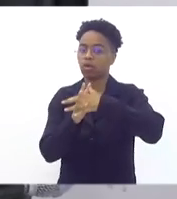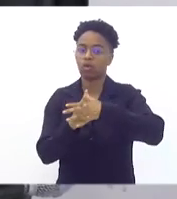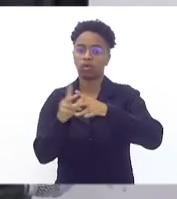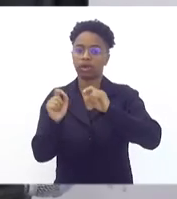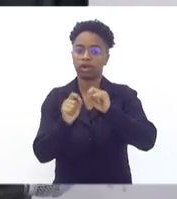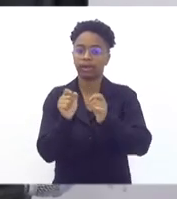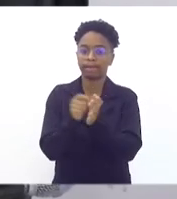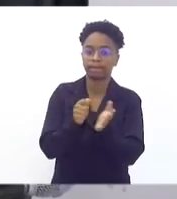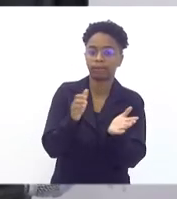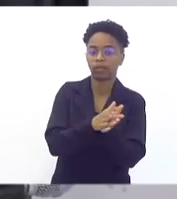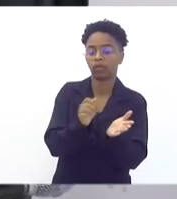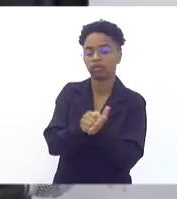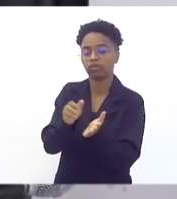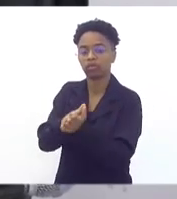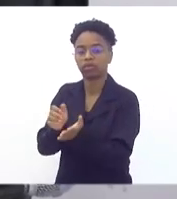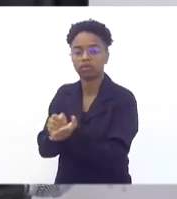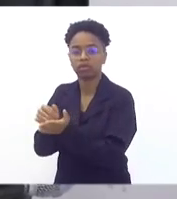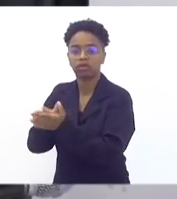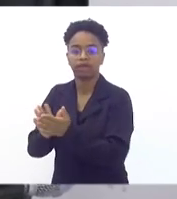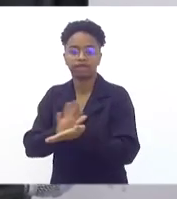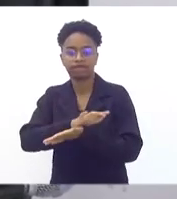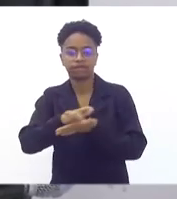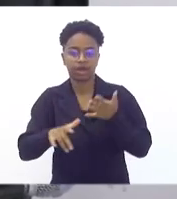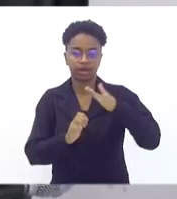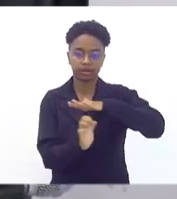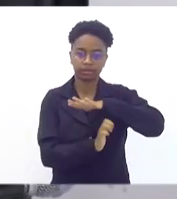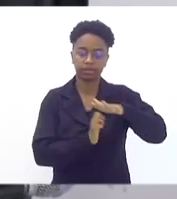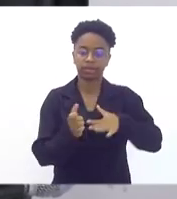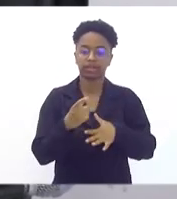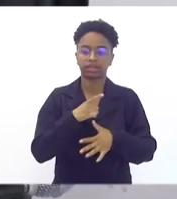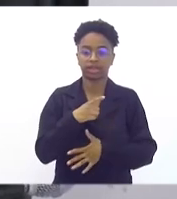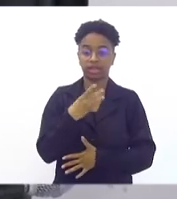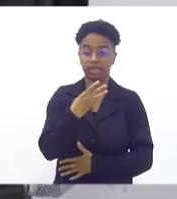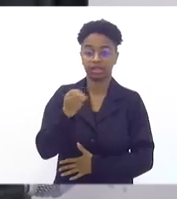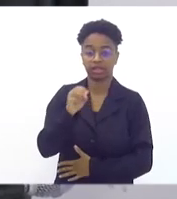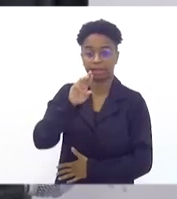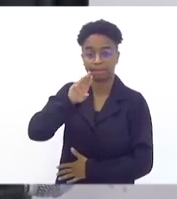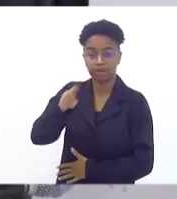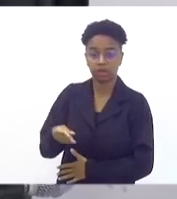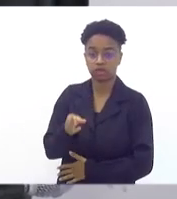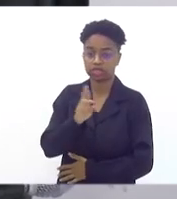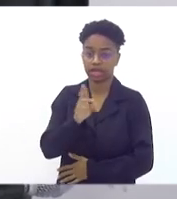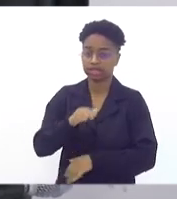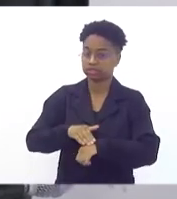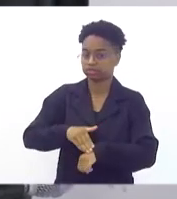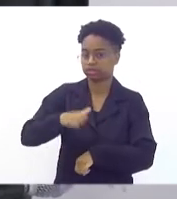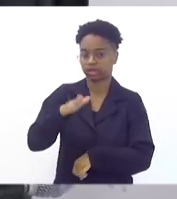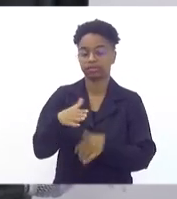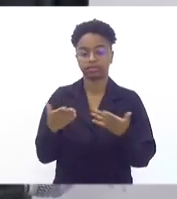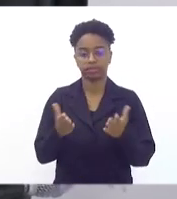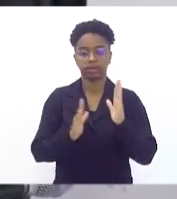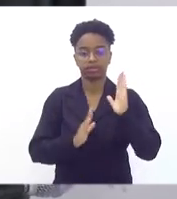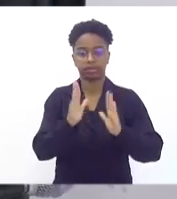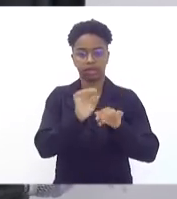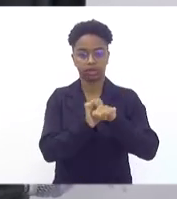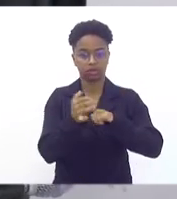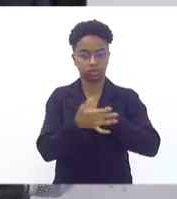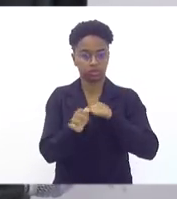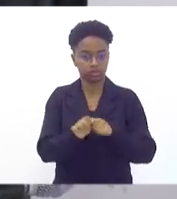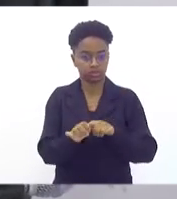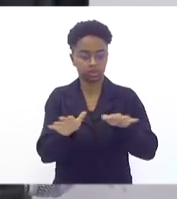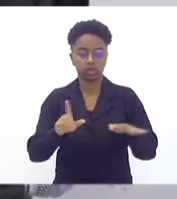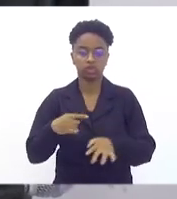penalidades as concessionárias ultrapassando a marca de mais de 30 milhões de reais durante a pandemia mantivemos